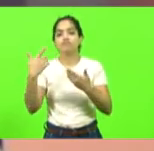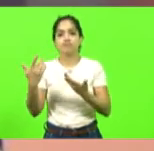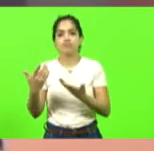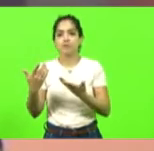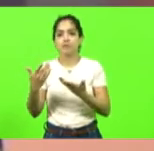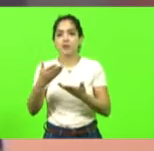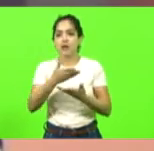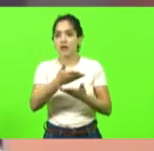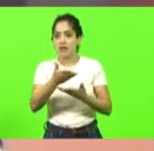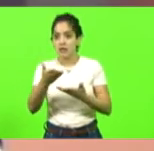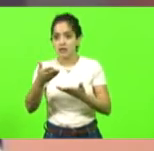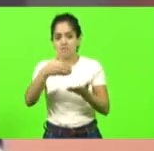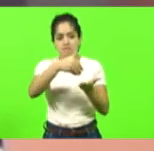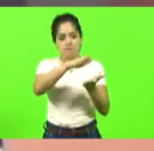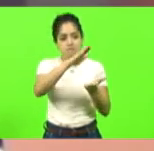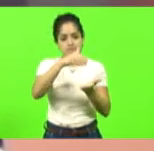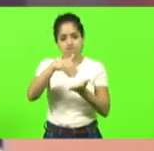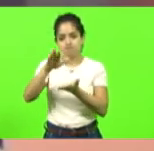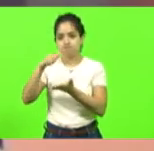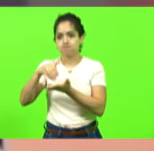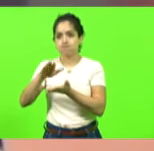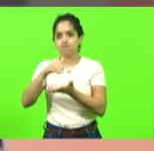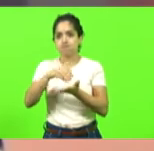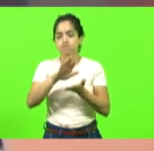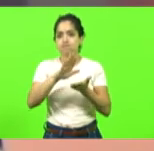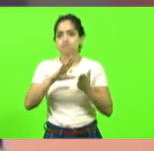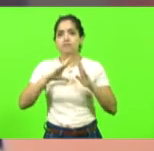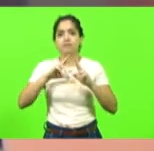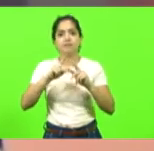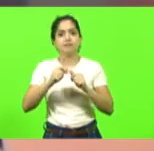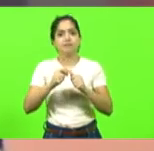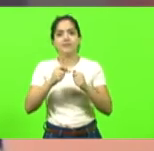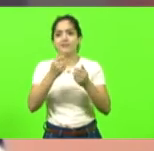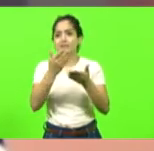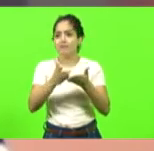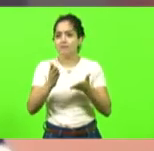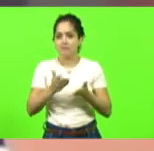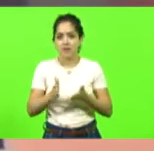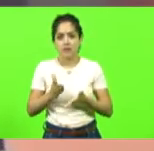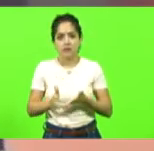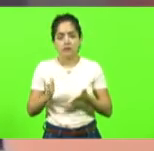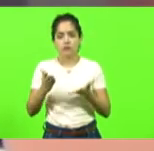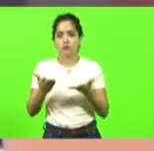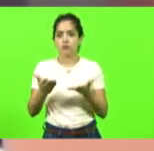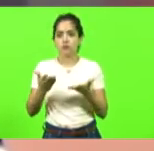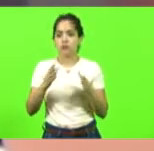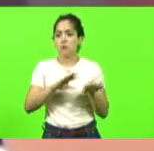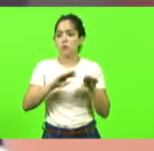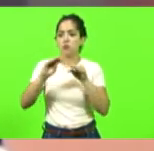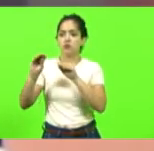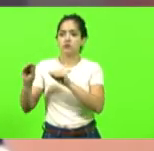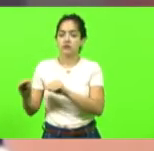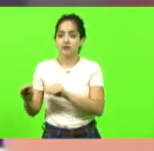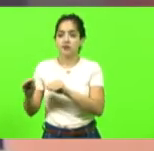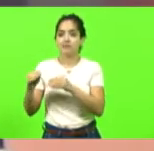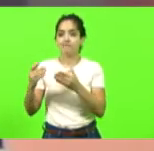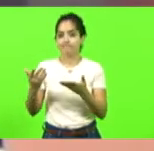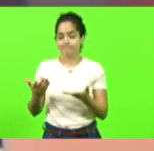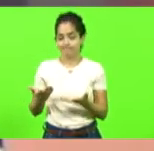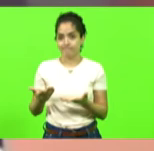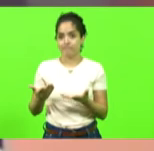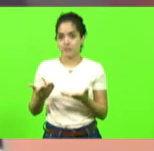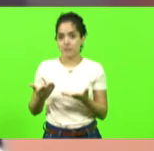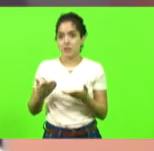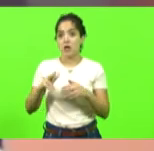larga as pessoas sem nada a procurar algum lugar individual. Por isso